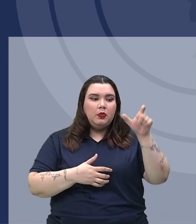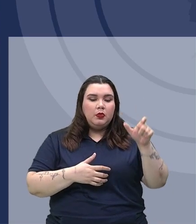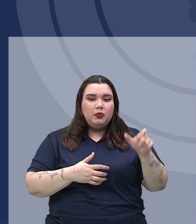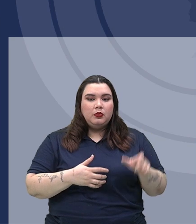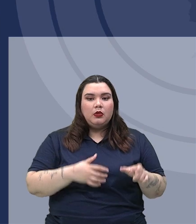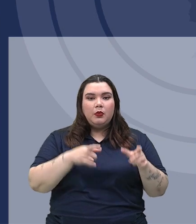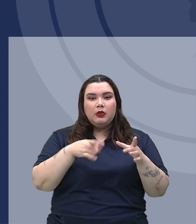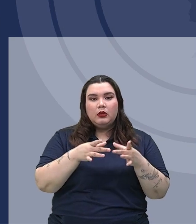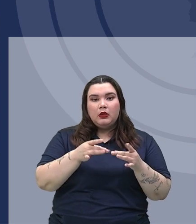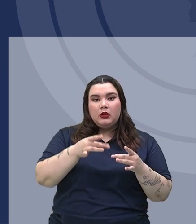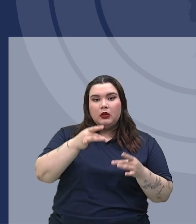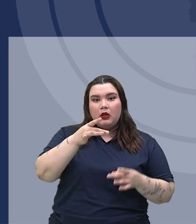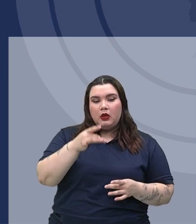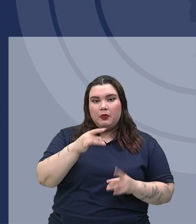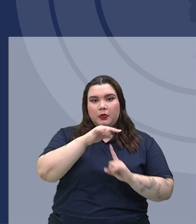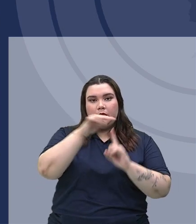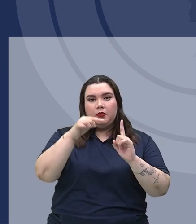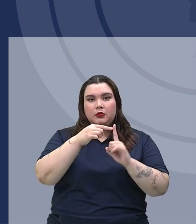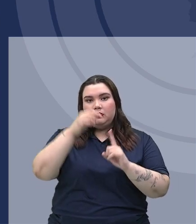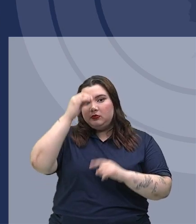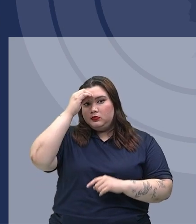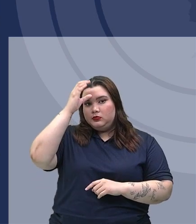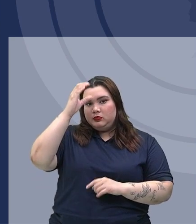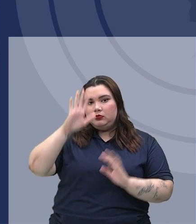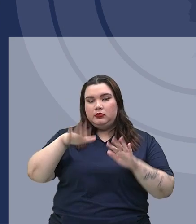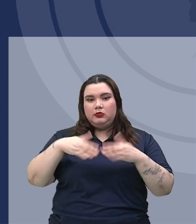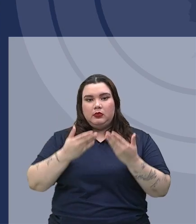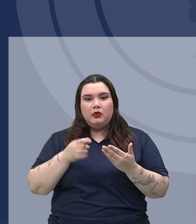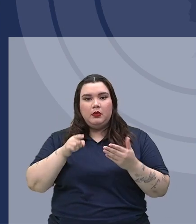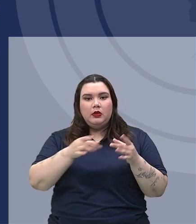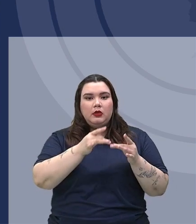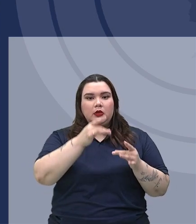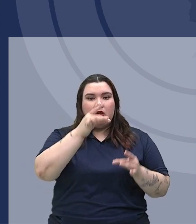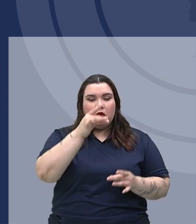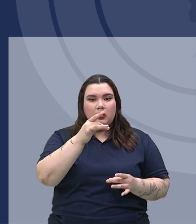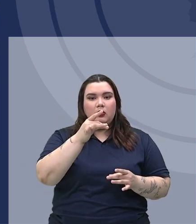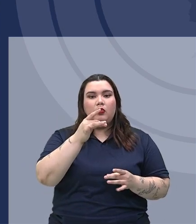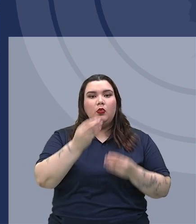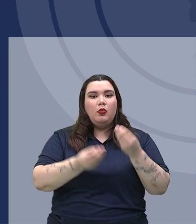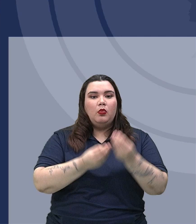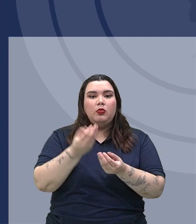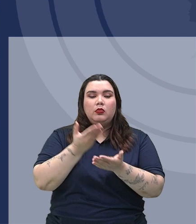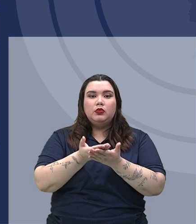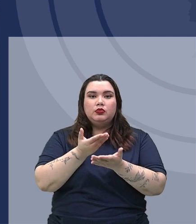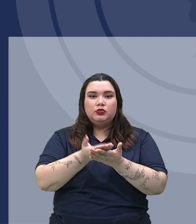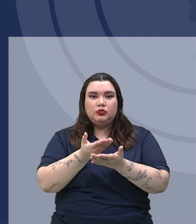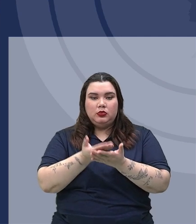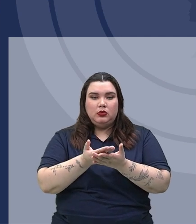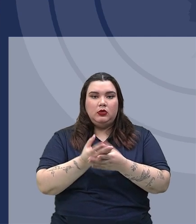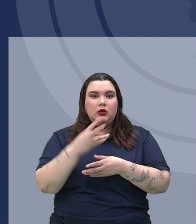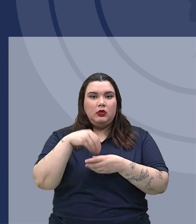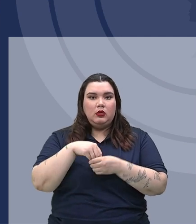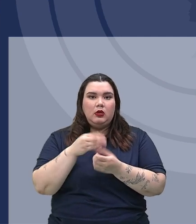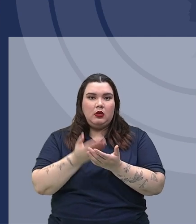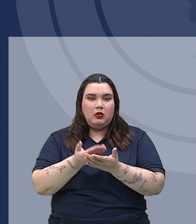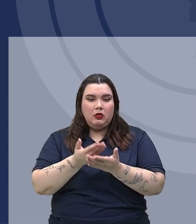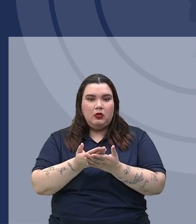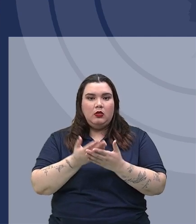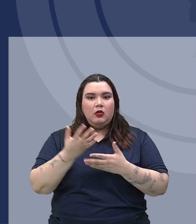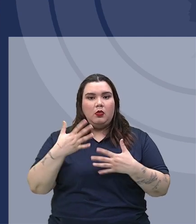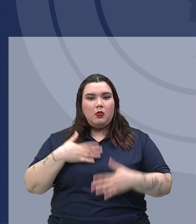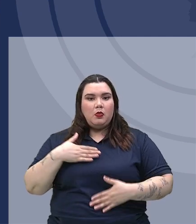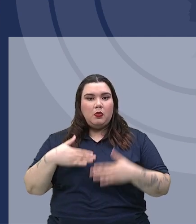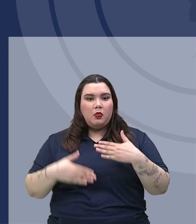vir o detalhamento do objeto de conhecimento. Esse detalhamento é o detalhe do que vai ser composta a aula ali, o corpo